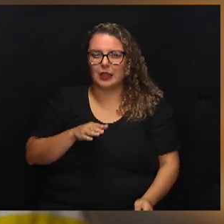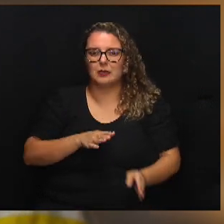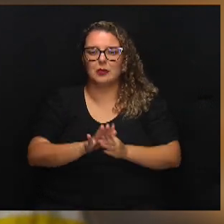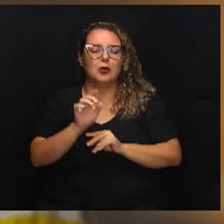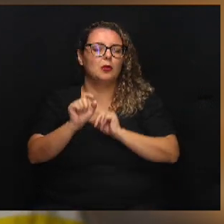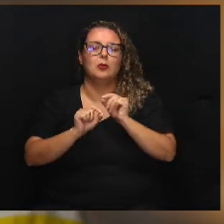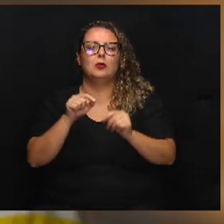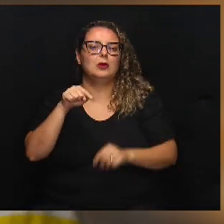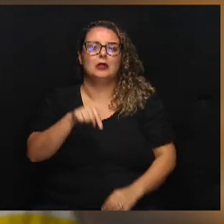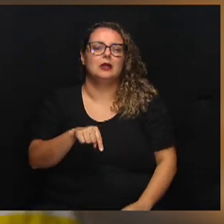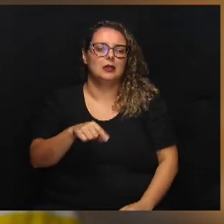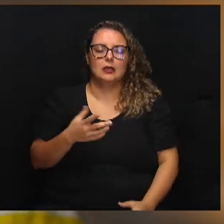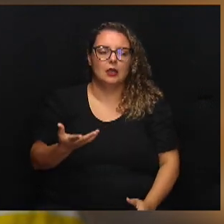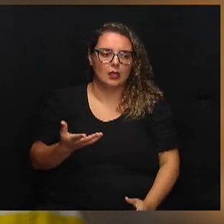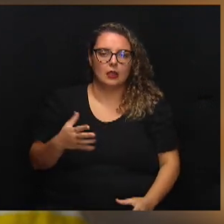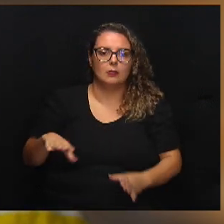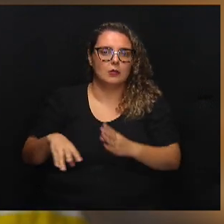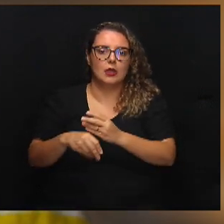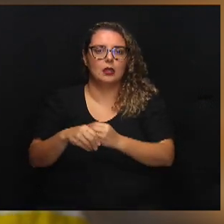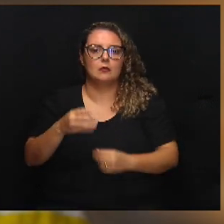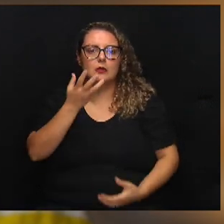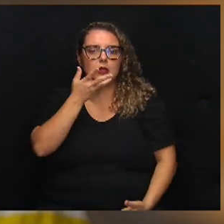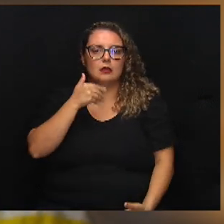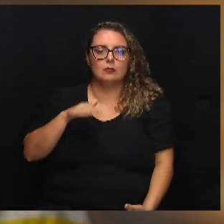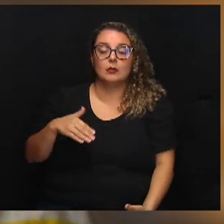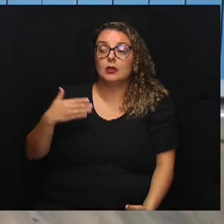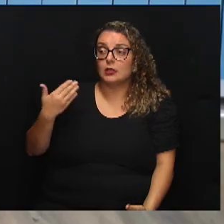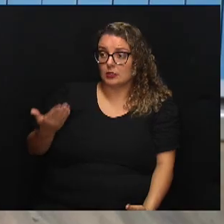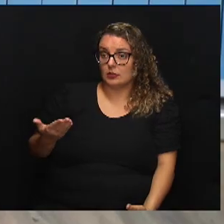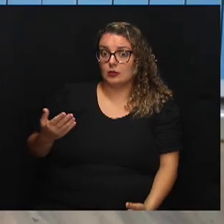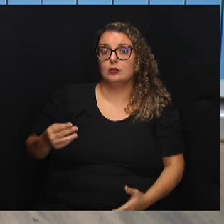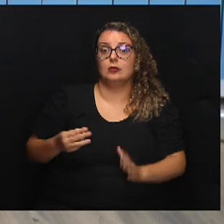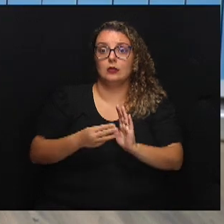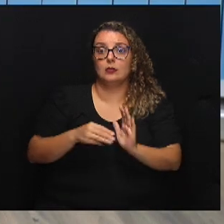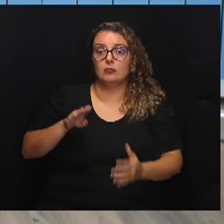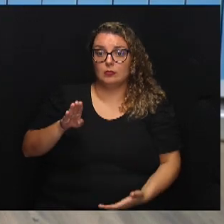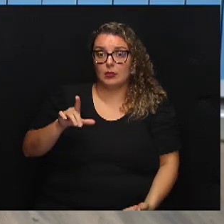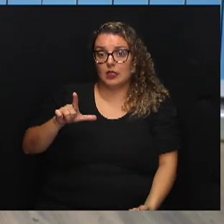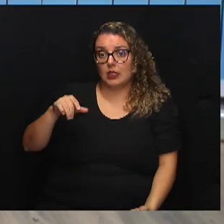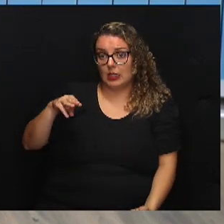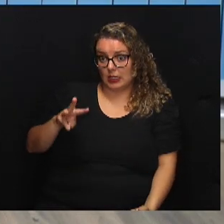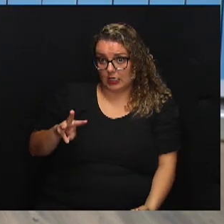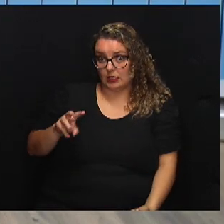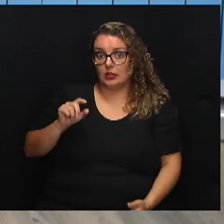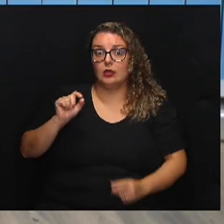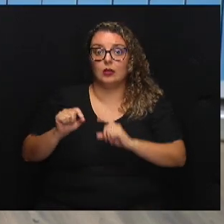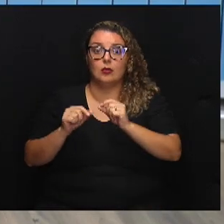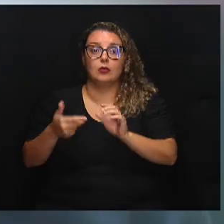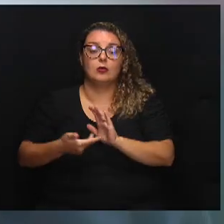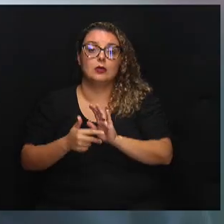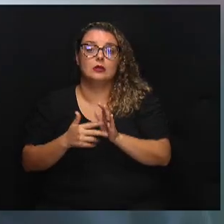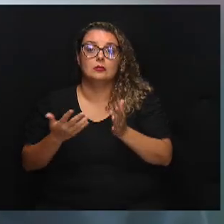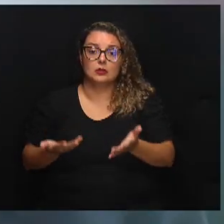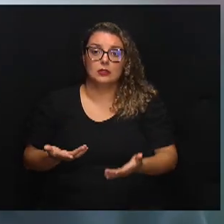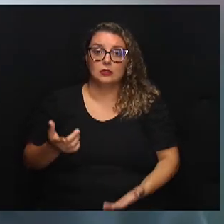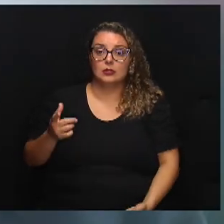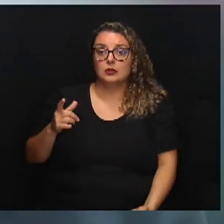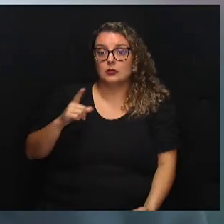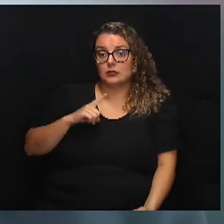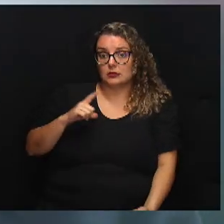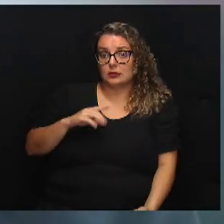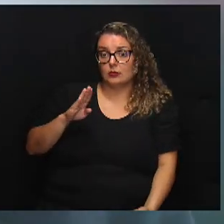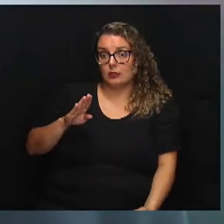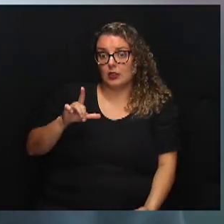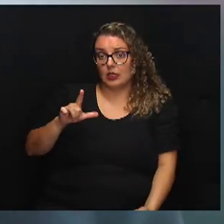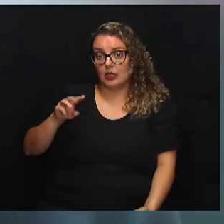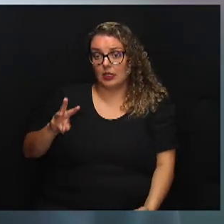pode agregar para a criança? Então, o método BLW, o que significa isso? Você tem o BLW e